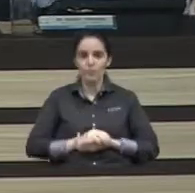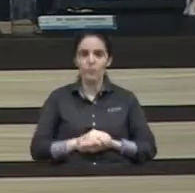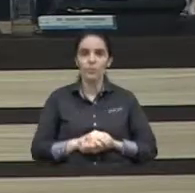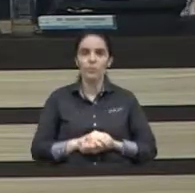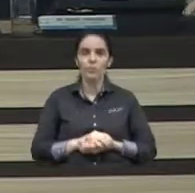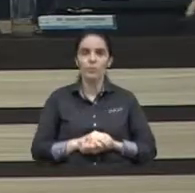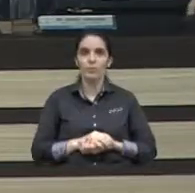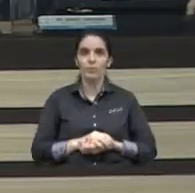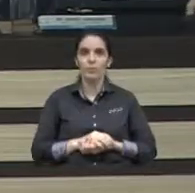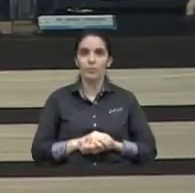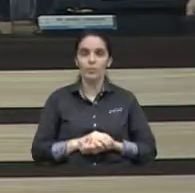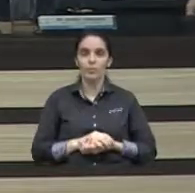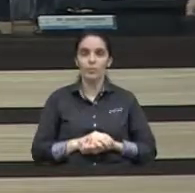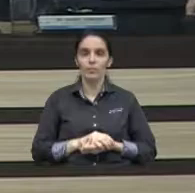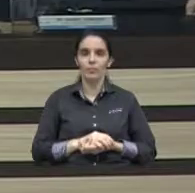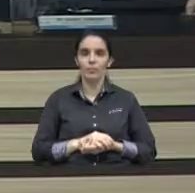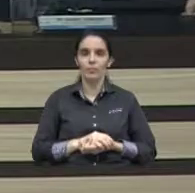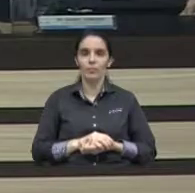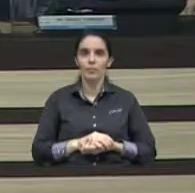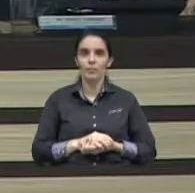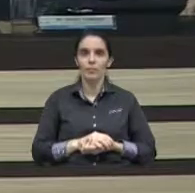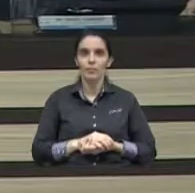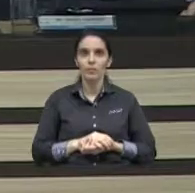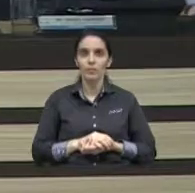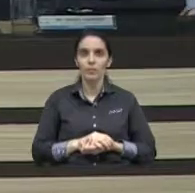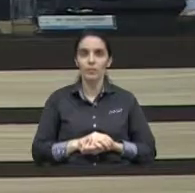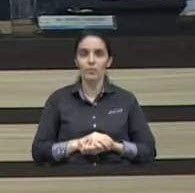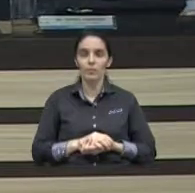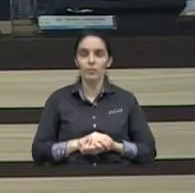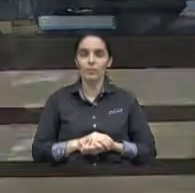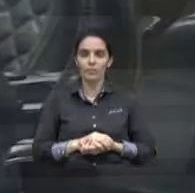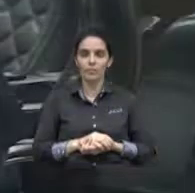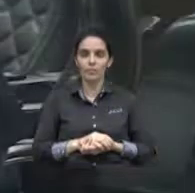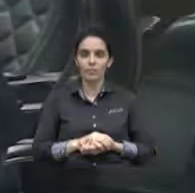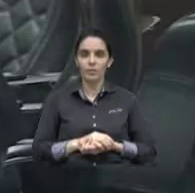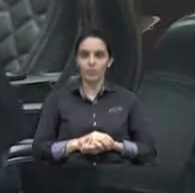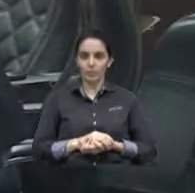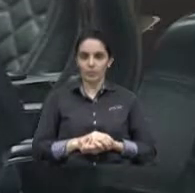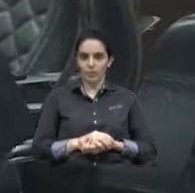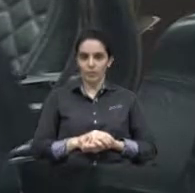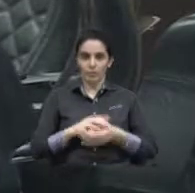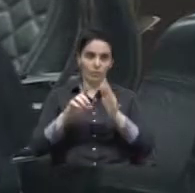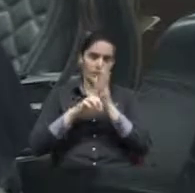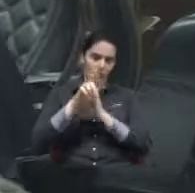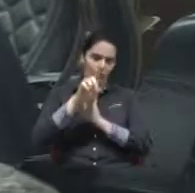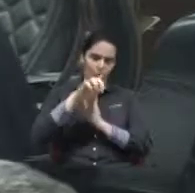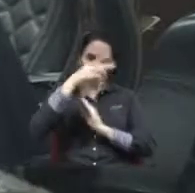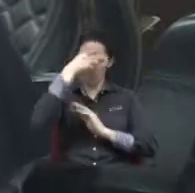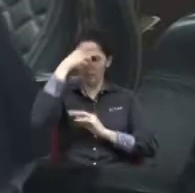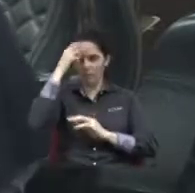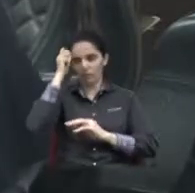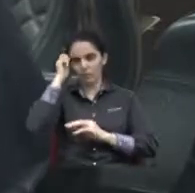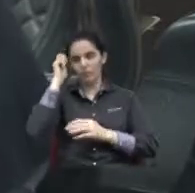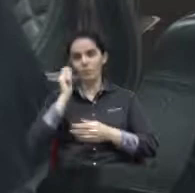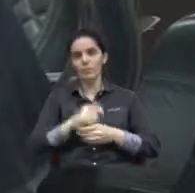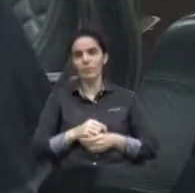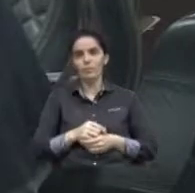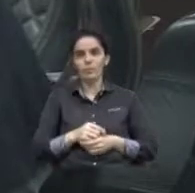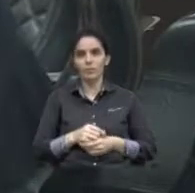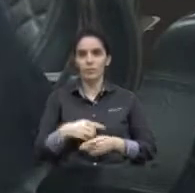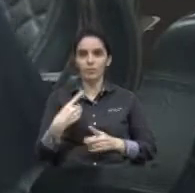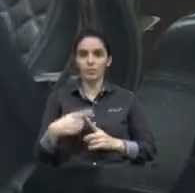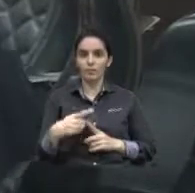presidente. Uma palavra, vereador Dr. Rafael Camargo. Eu fiz esse requerimento, presidente, por ter tido